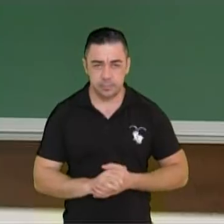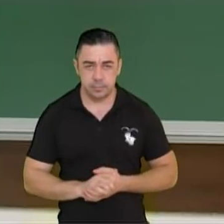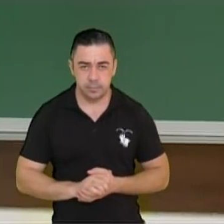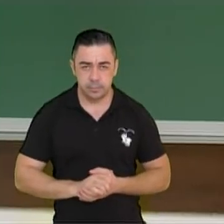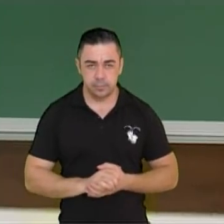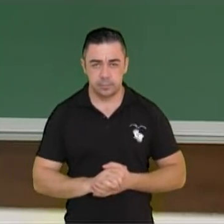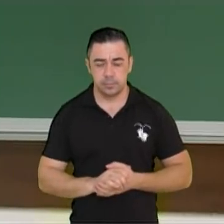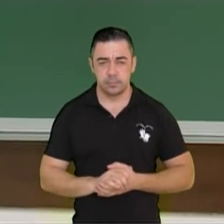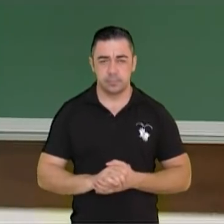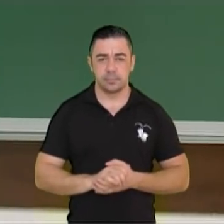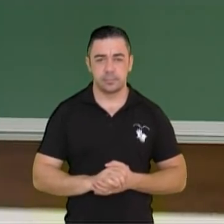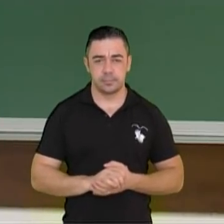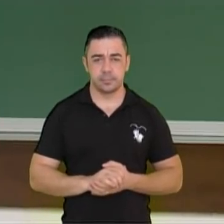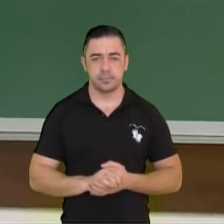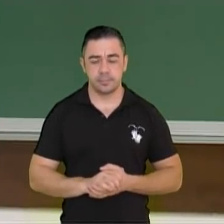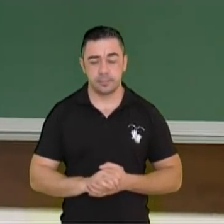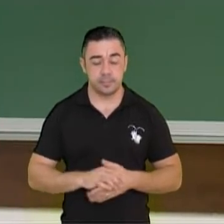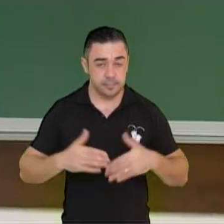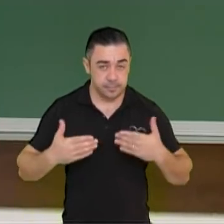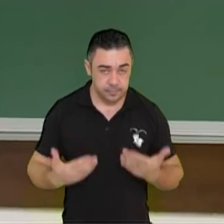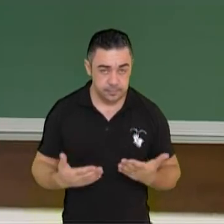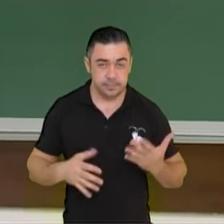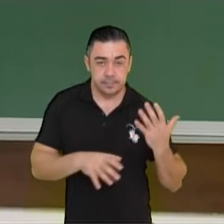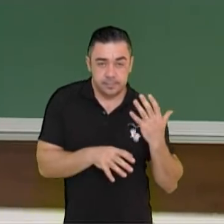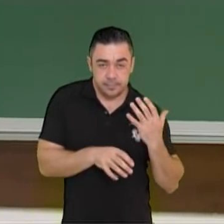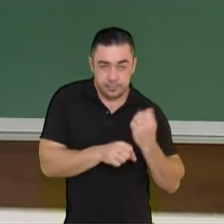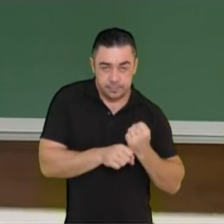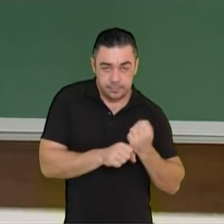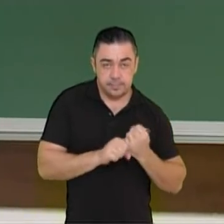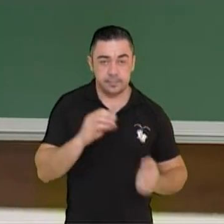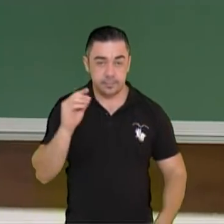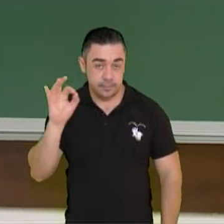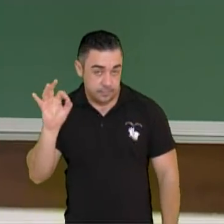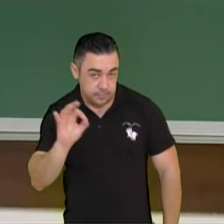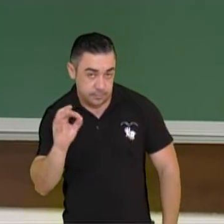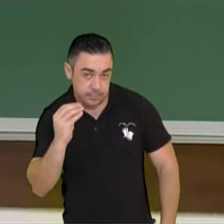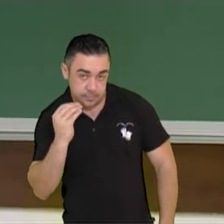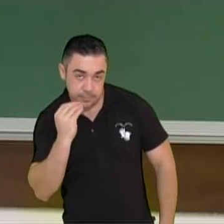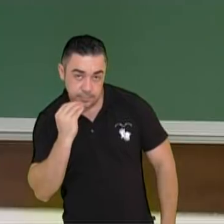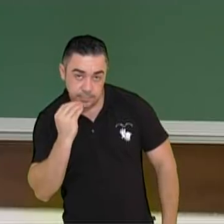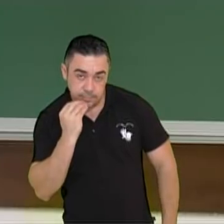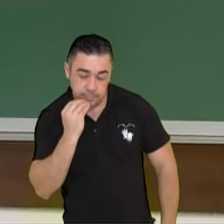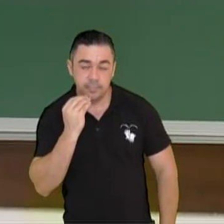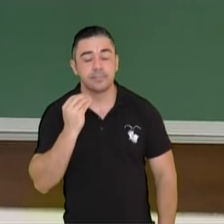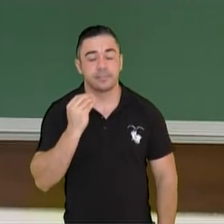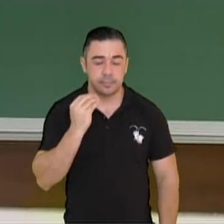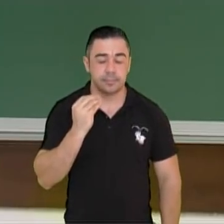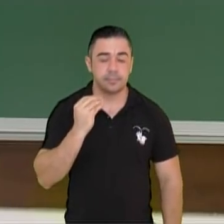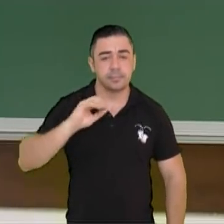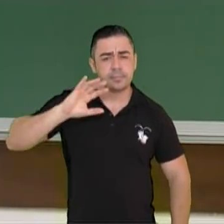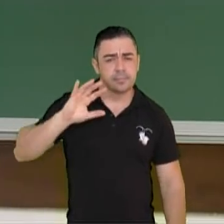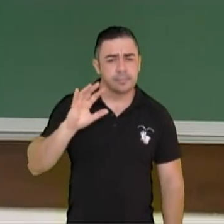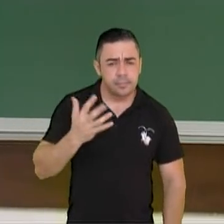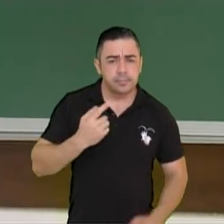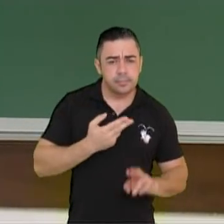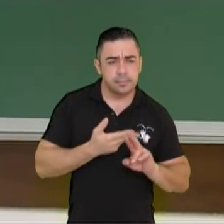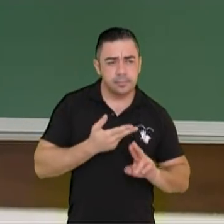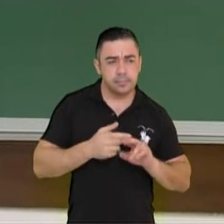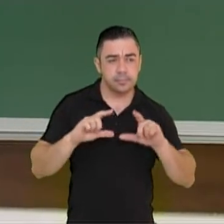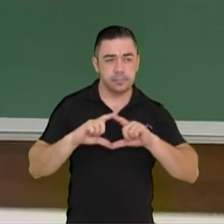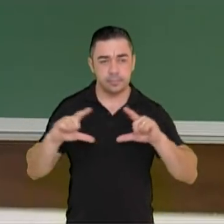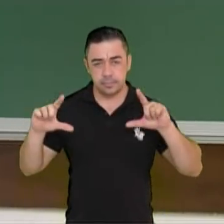prof. Para calcular a probabilidade de algo acontecer, utilizamos a